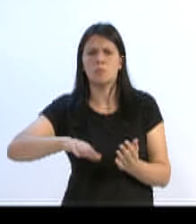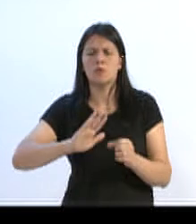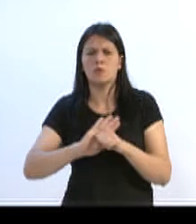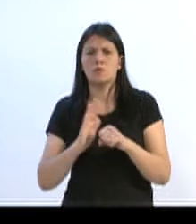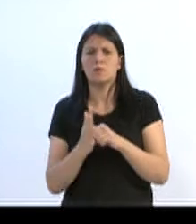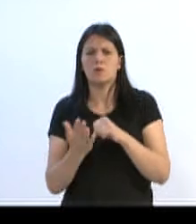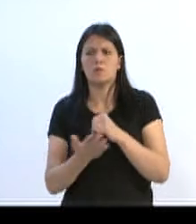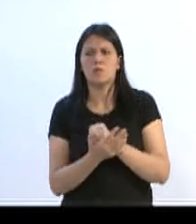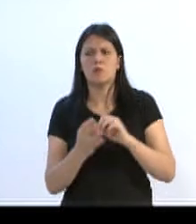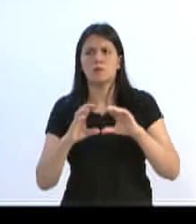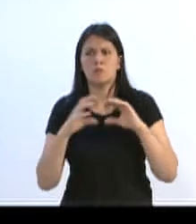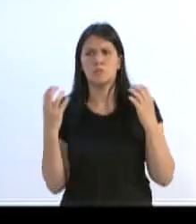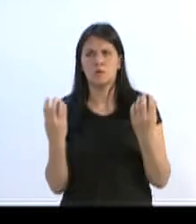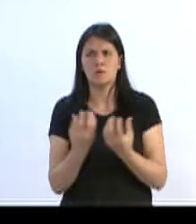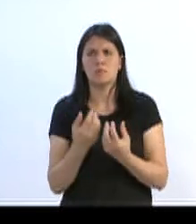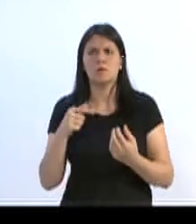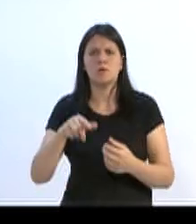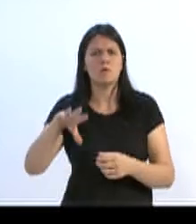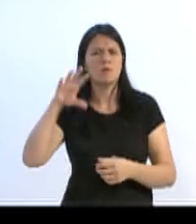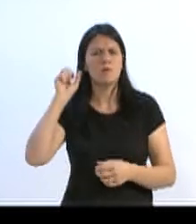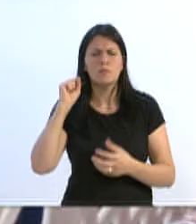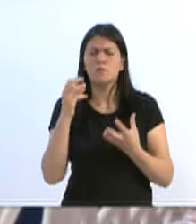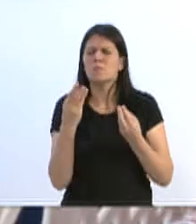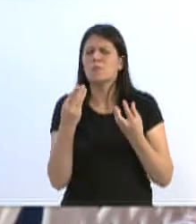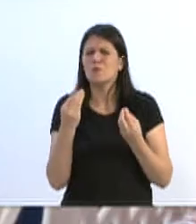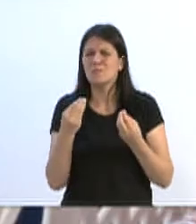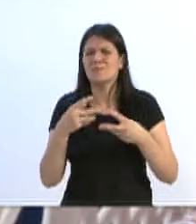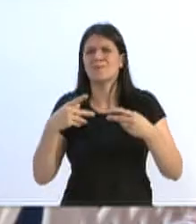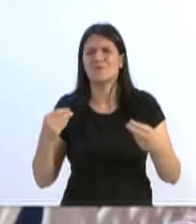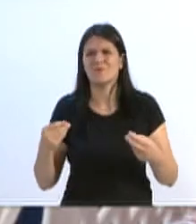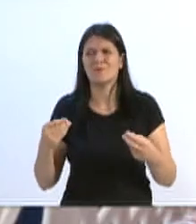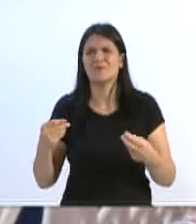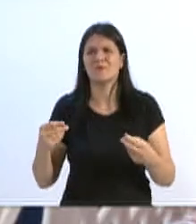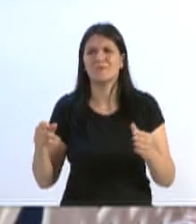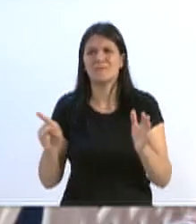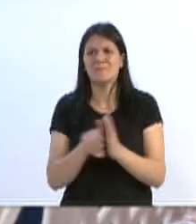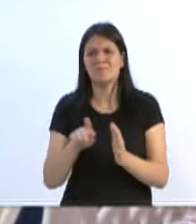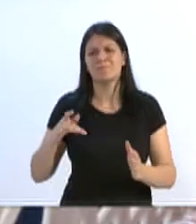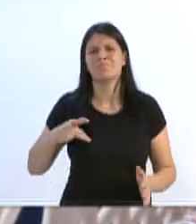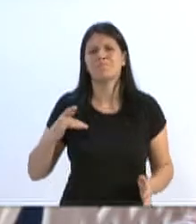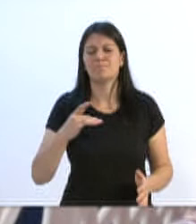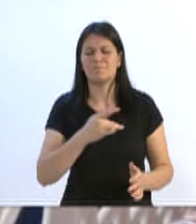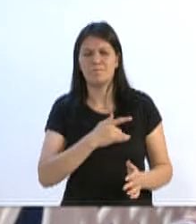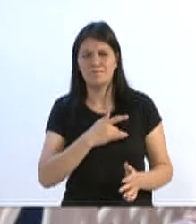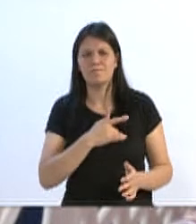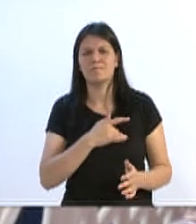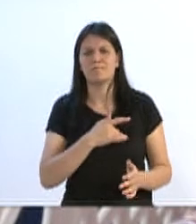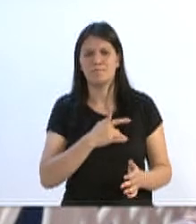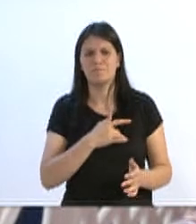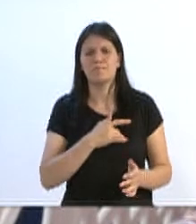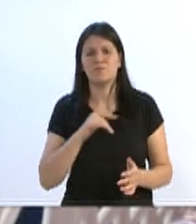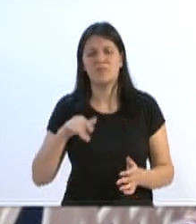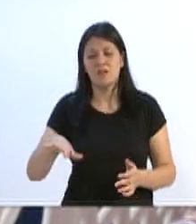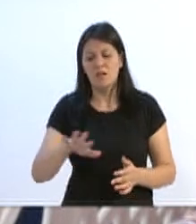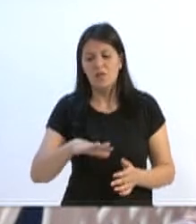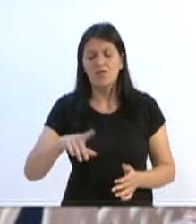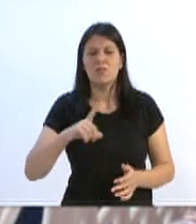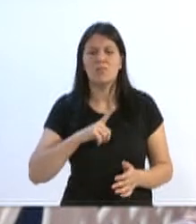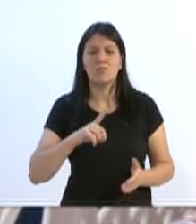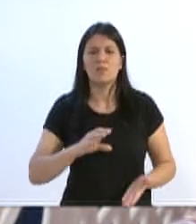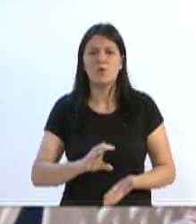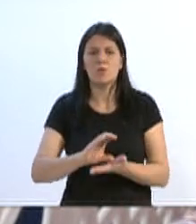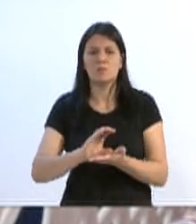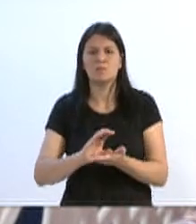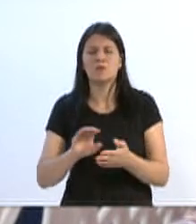obviamente aliou vimos inúmeras demandas relacionadas à saúde e buscamos reforçar essas demandas que ali existem nos conselhos para